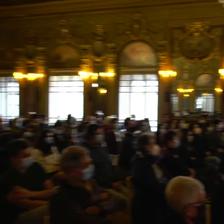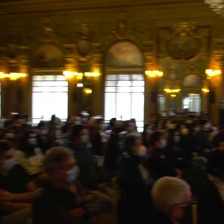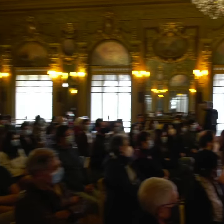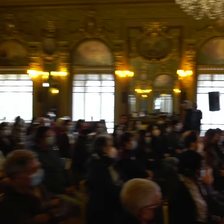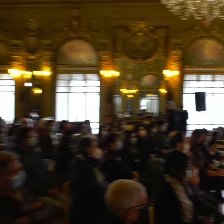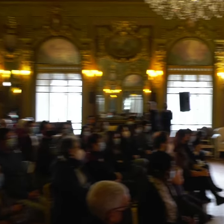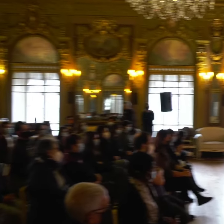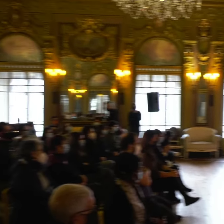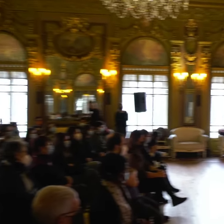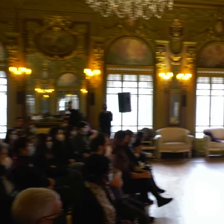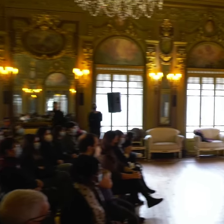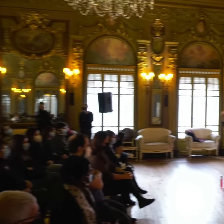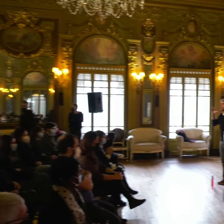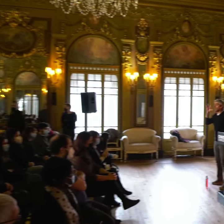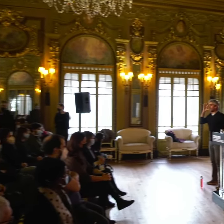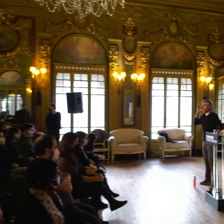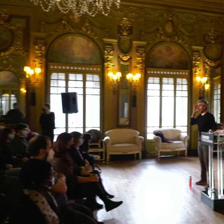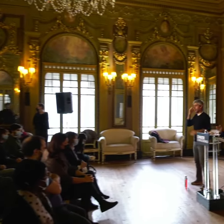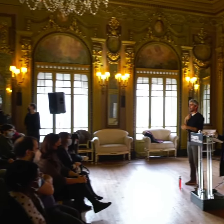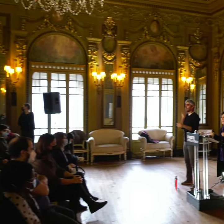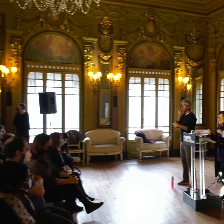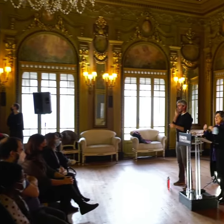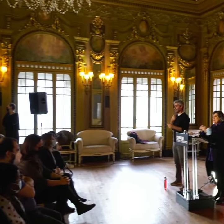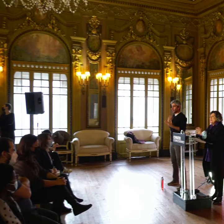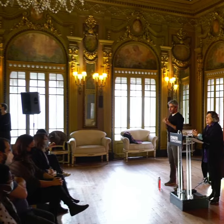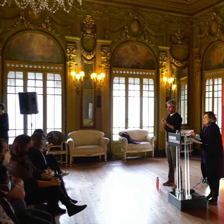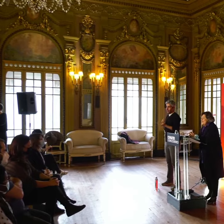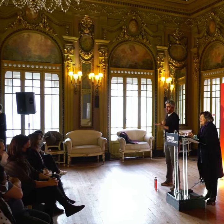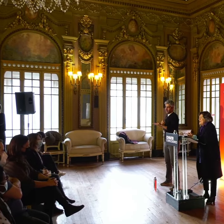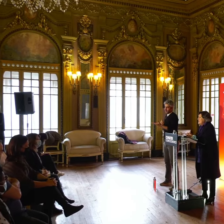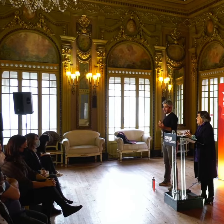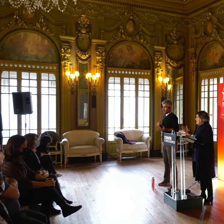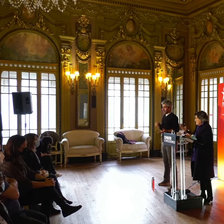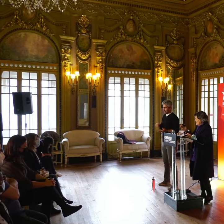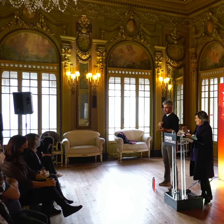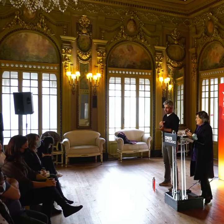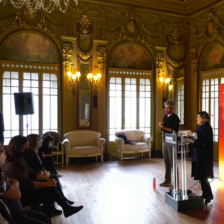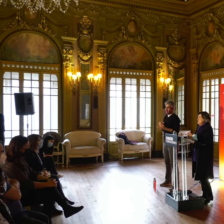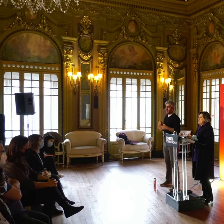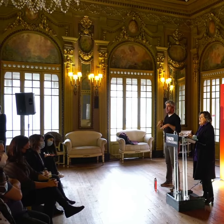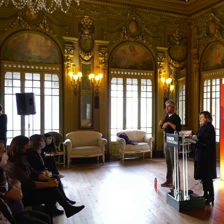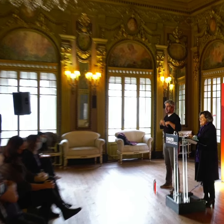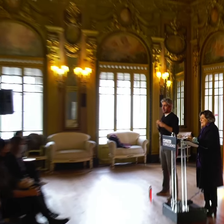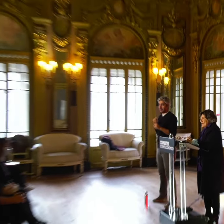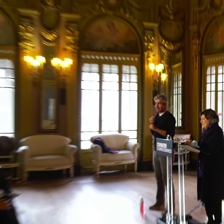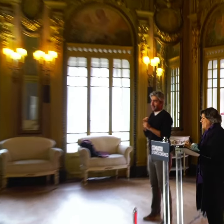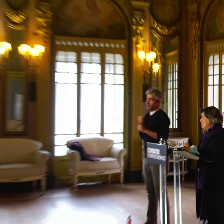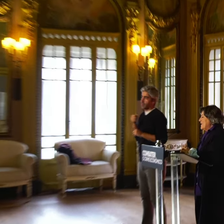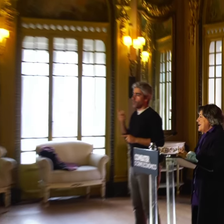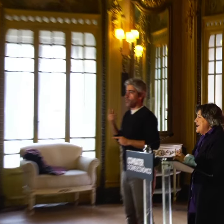Boa tarde, muito gosto em estar aqui convosco e aceitar o desafio do Bloco